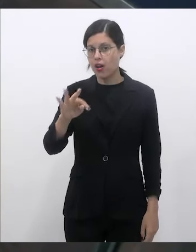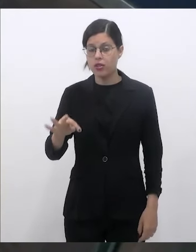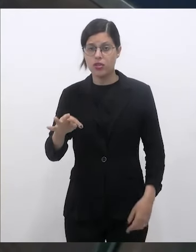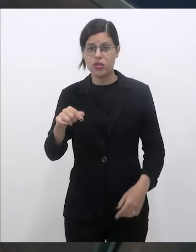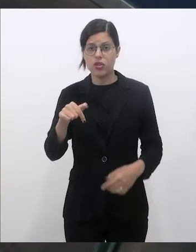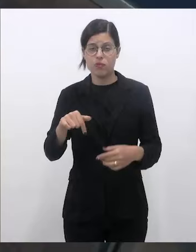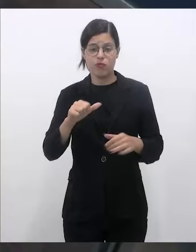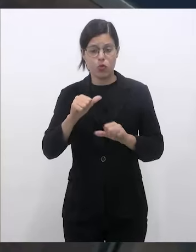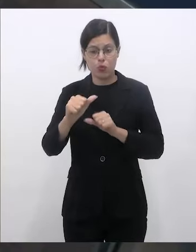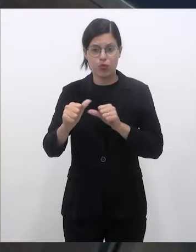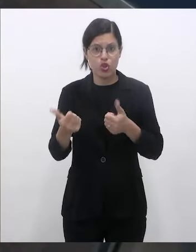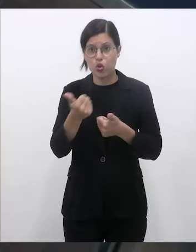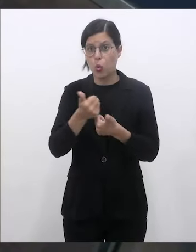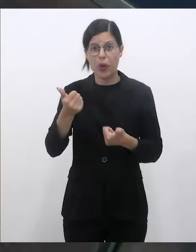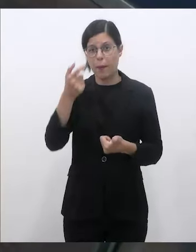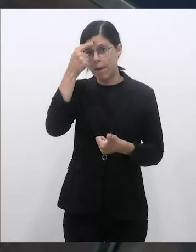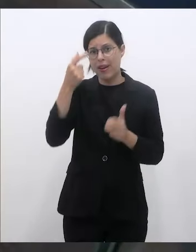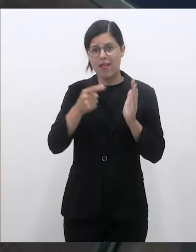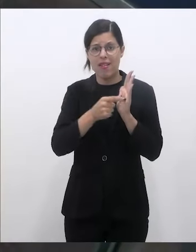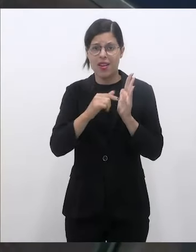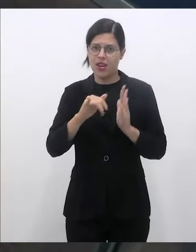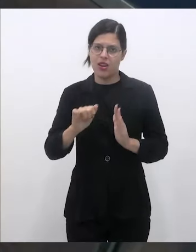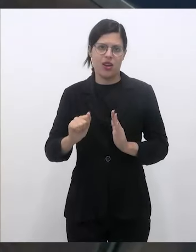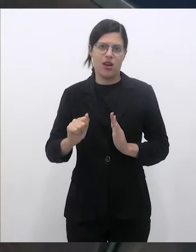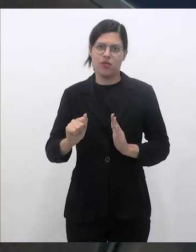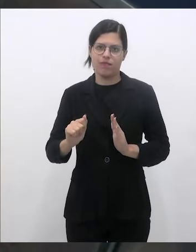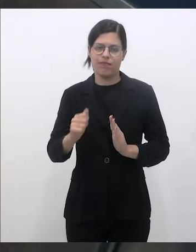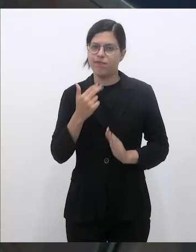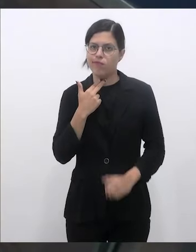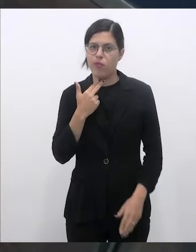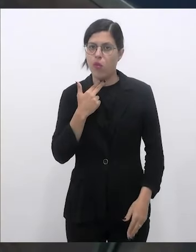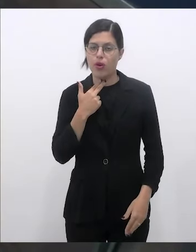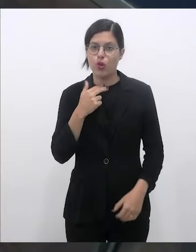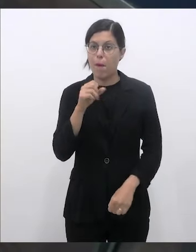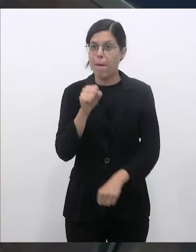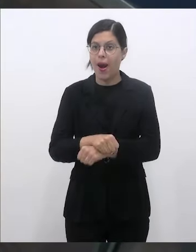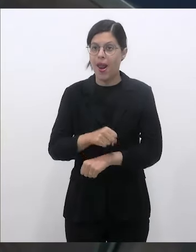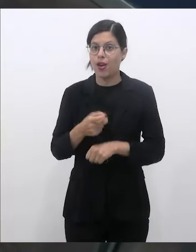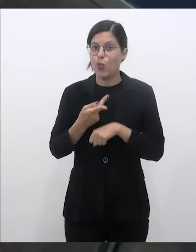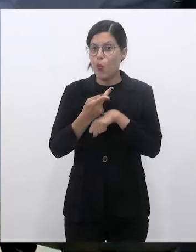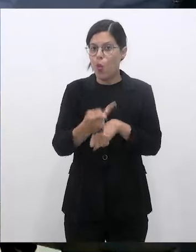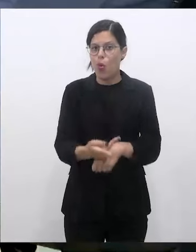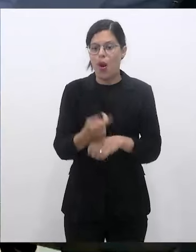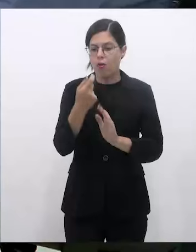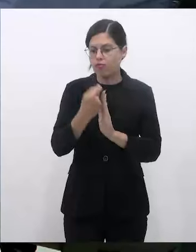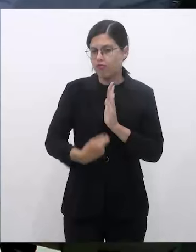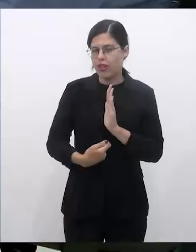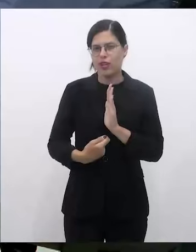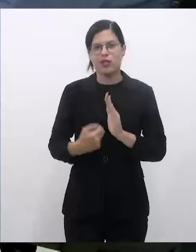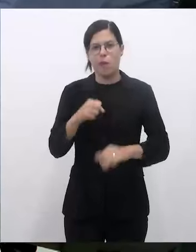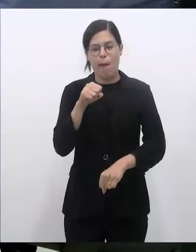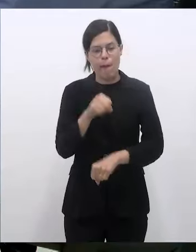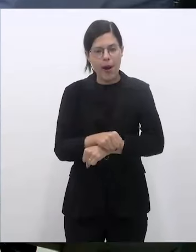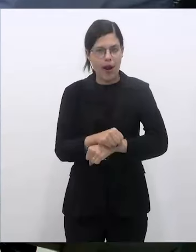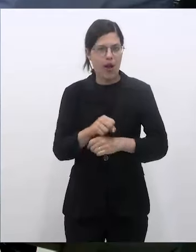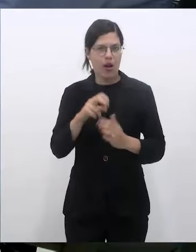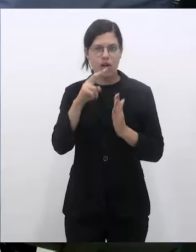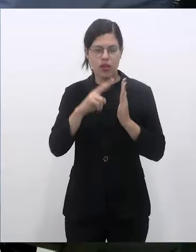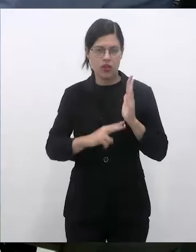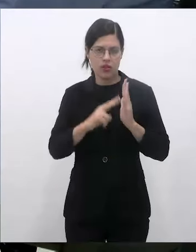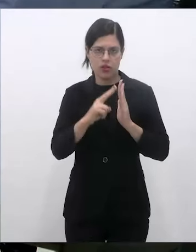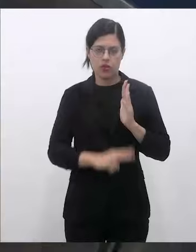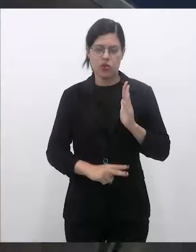simplesmente uma IA. Você não pode deixar de buscar o texto, você não pode buscar a leitura, você não pode